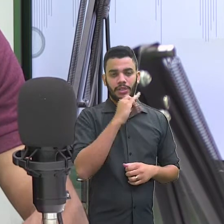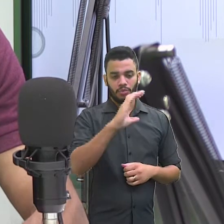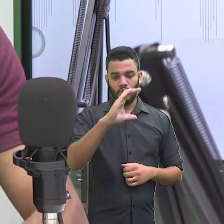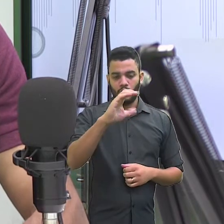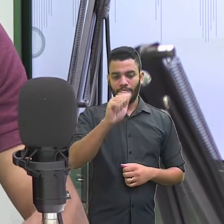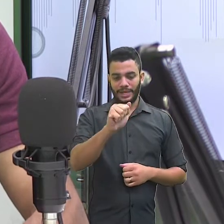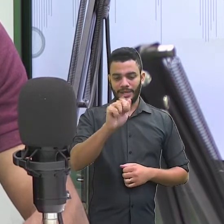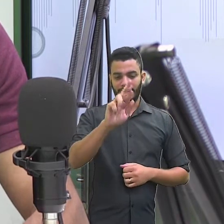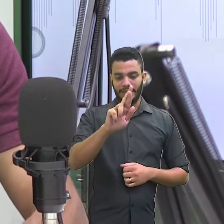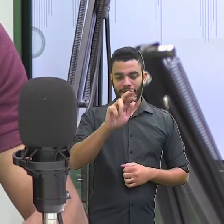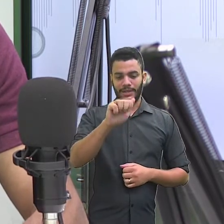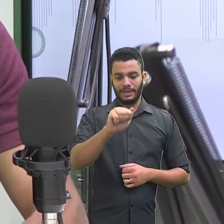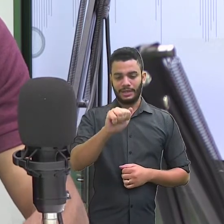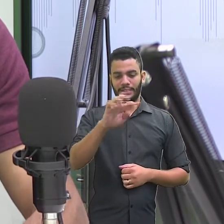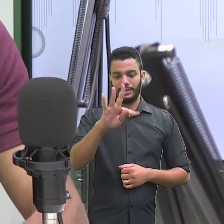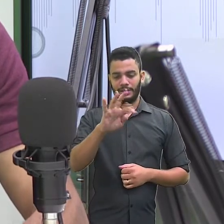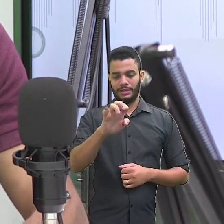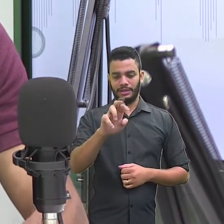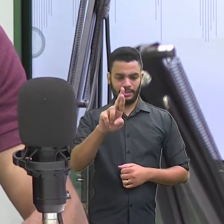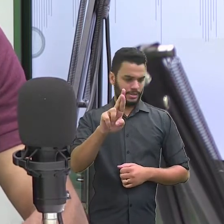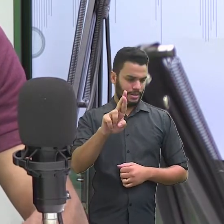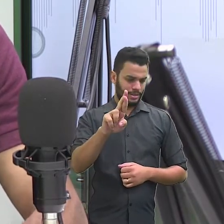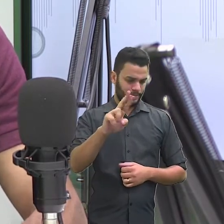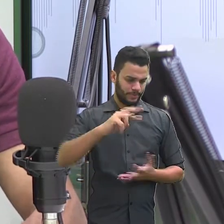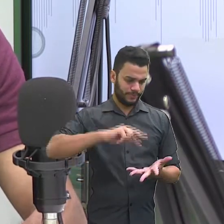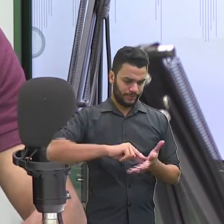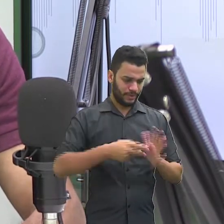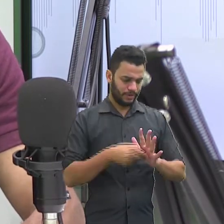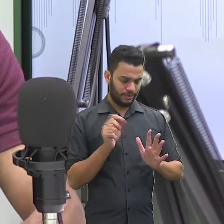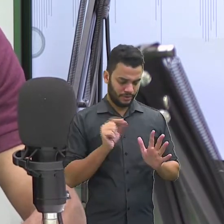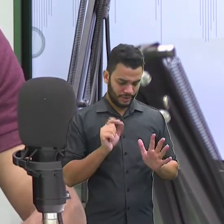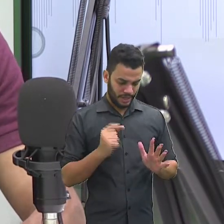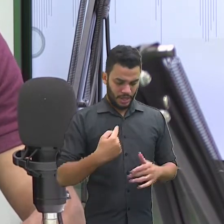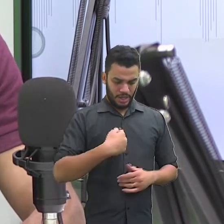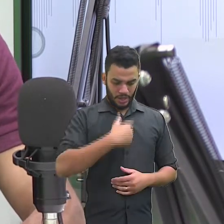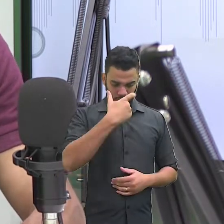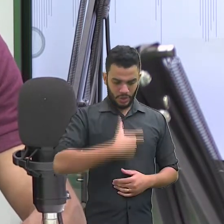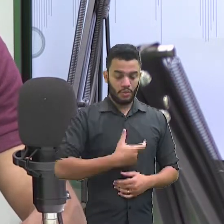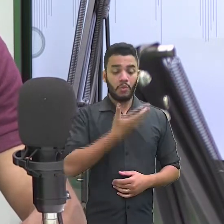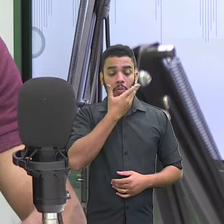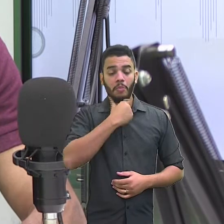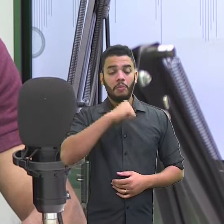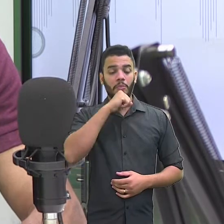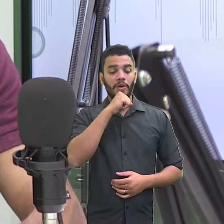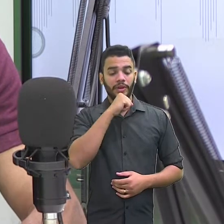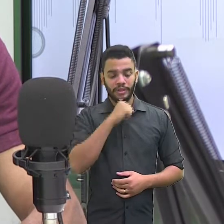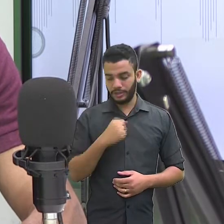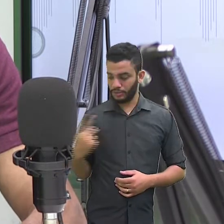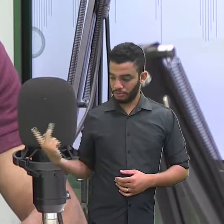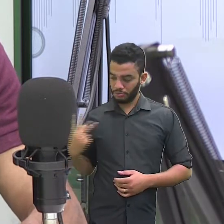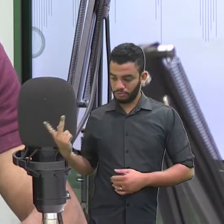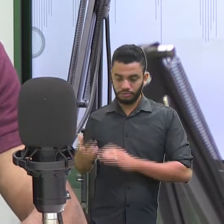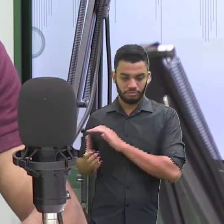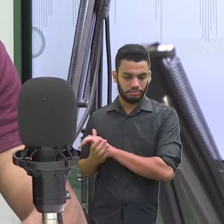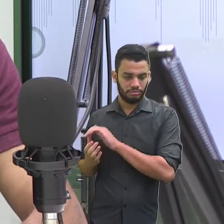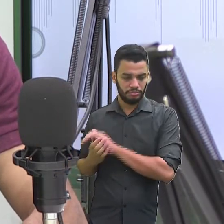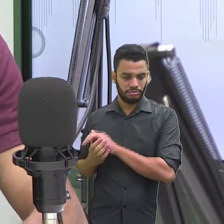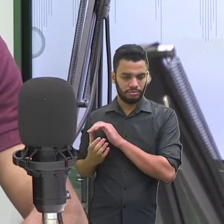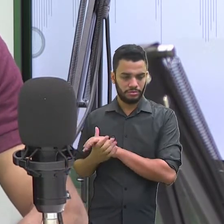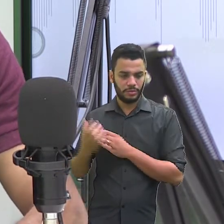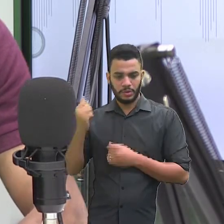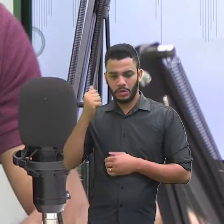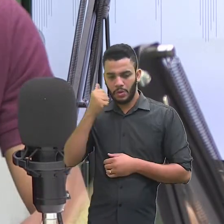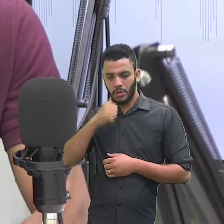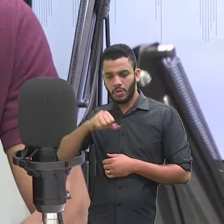desajustada, vai contribuir negativamente para que a sociedade, consequentemente, também esteja desajustada.